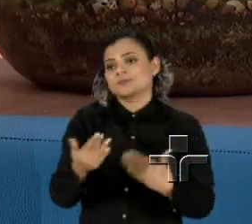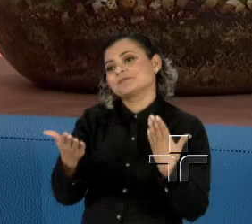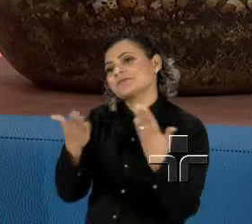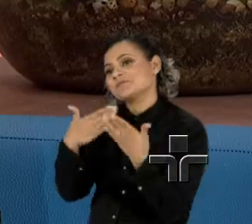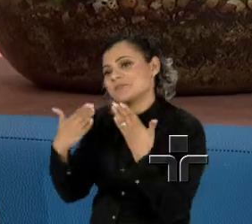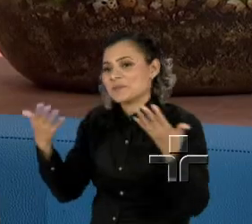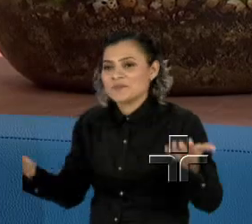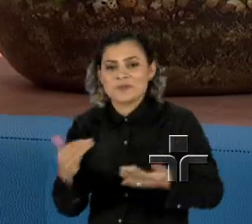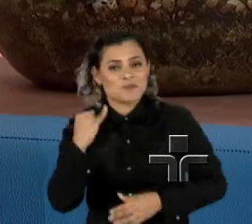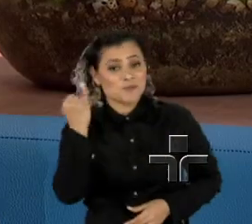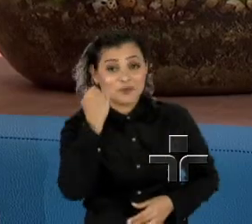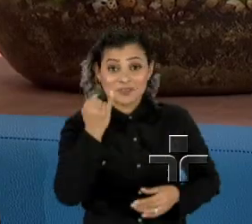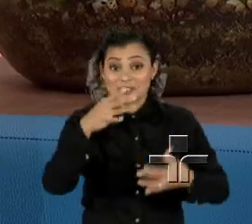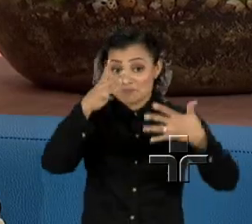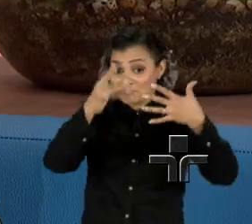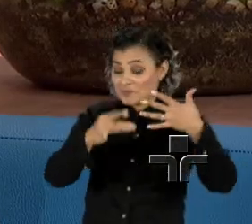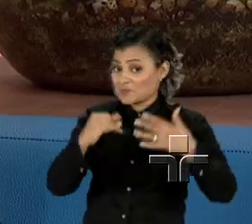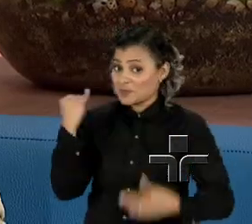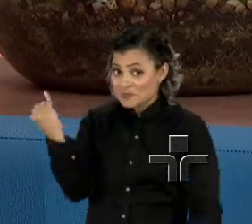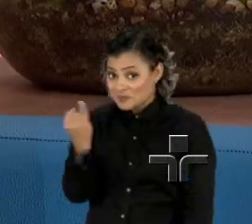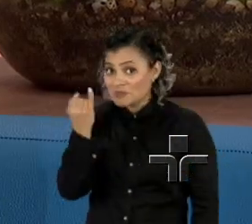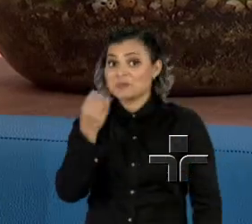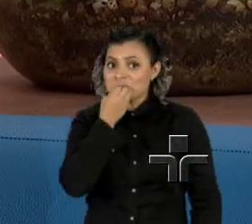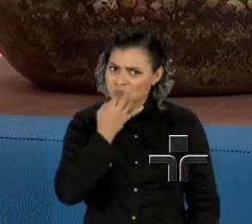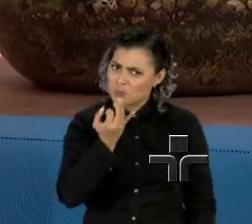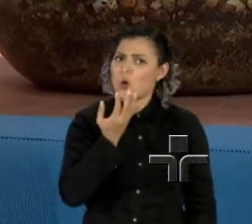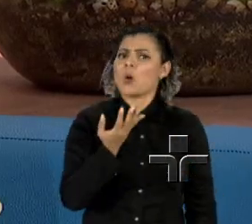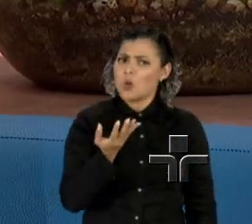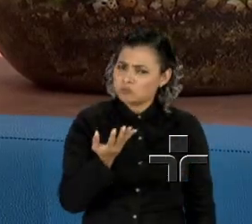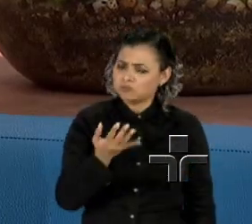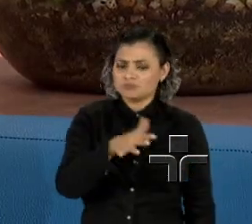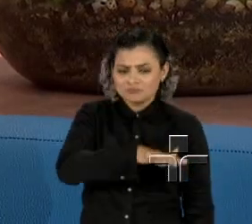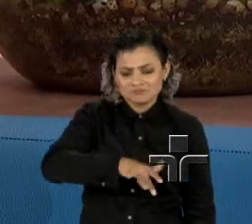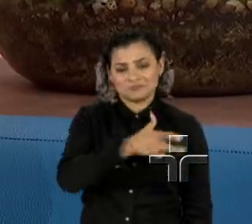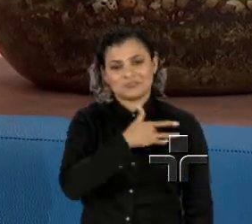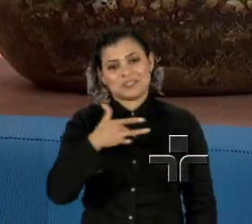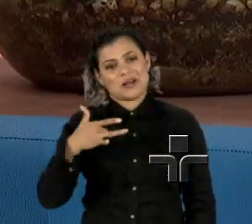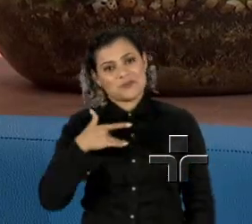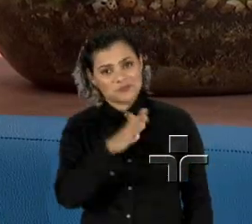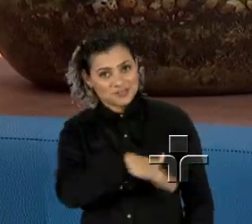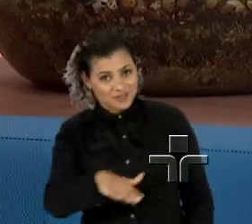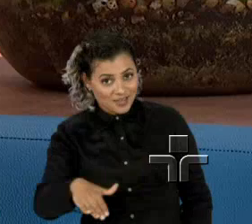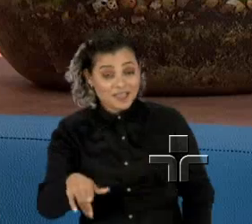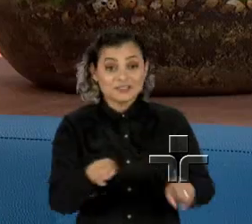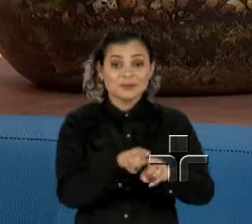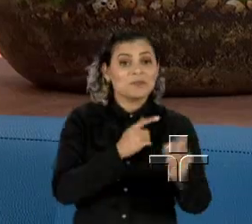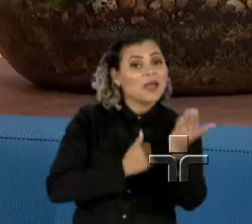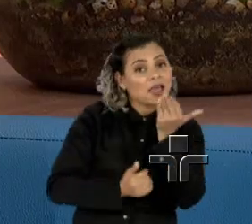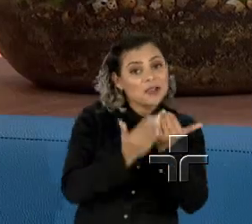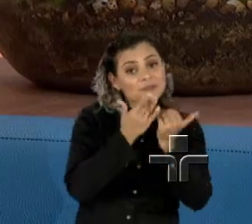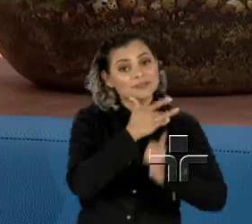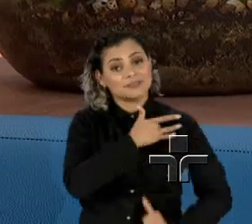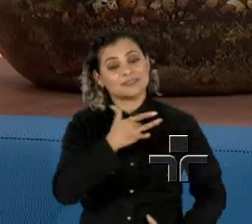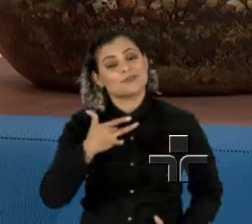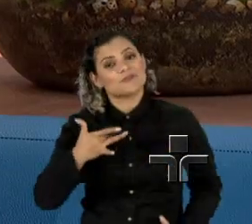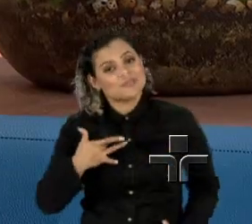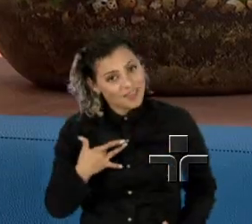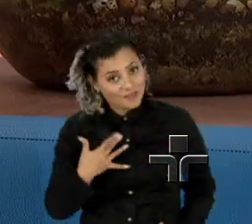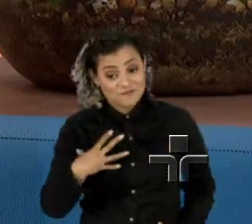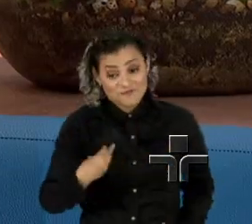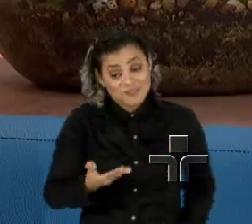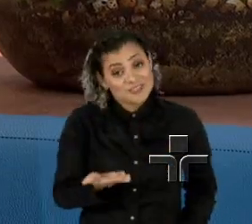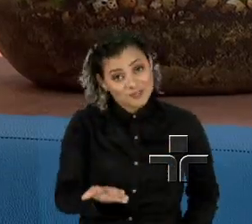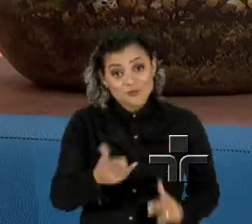gente aprendeu aí aspectos bem fundamentais aí para a saúde da criança, para a alimentação saudável dos nossos